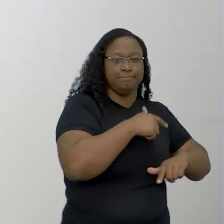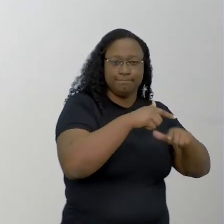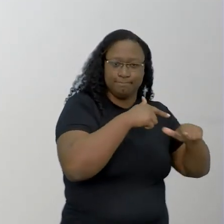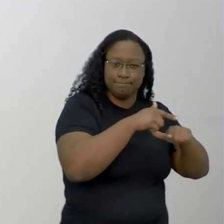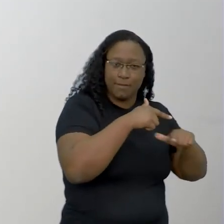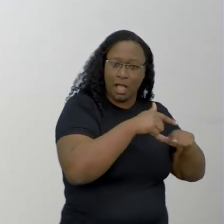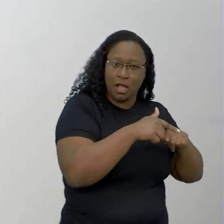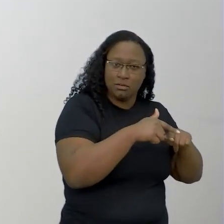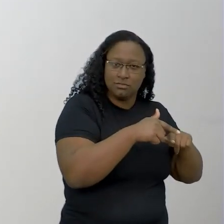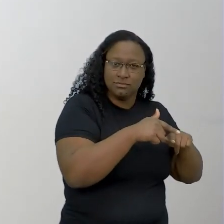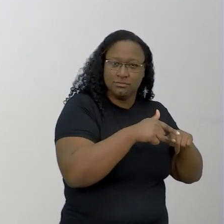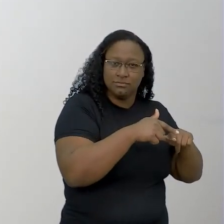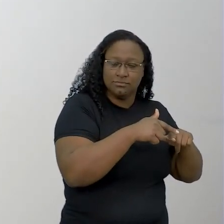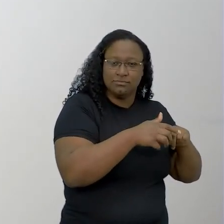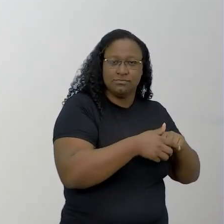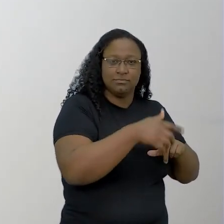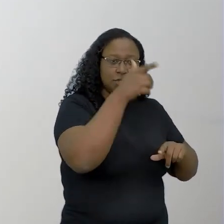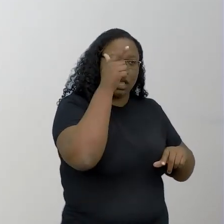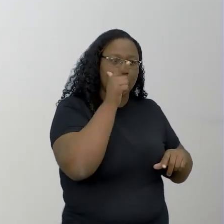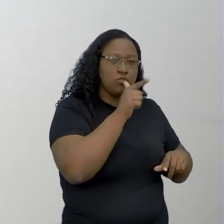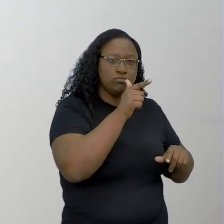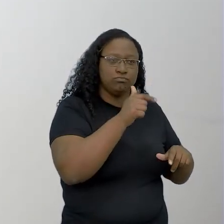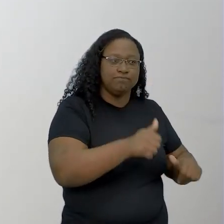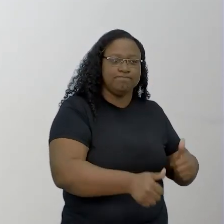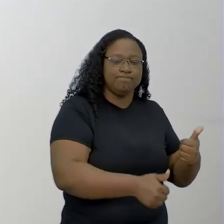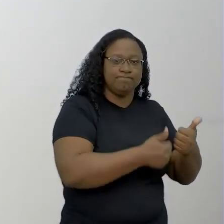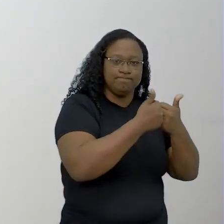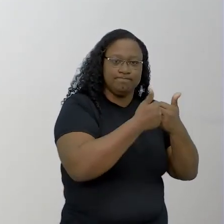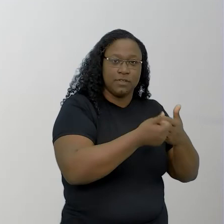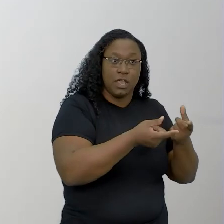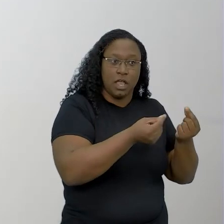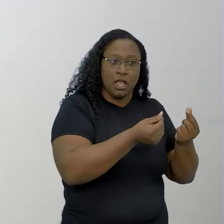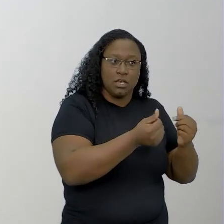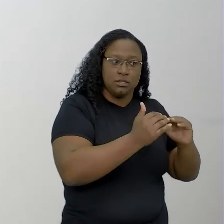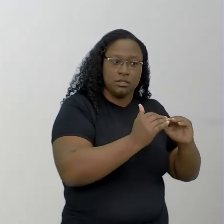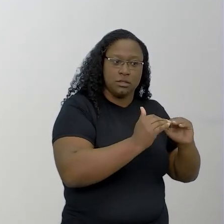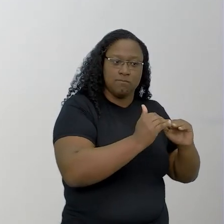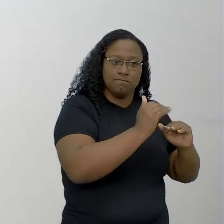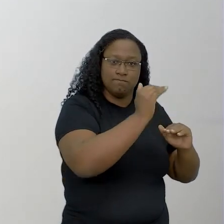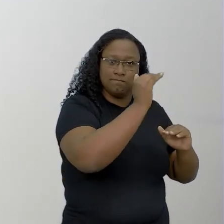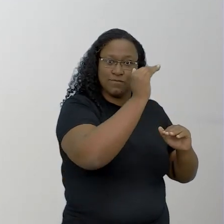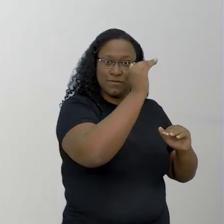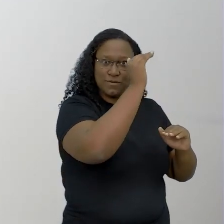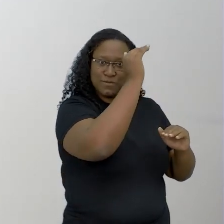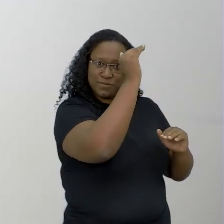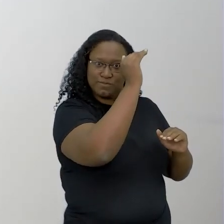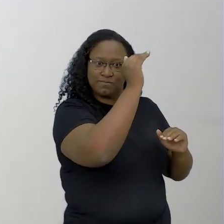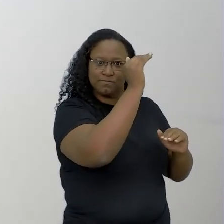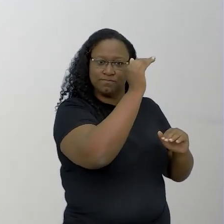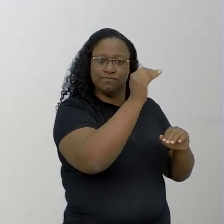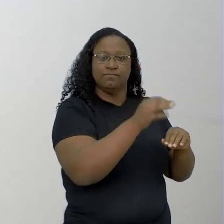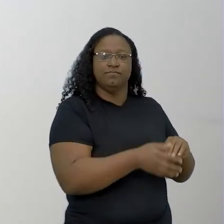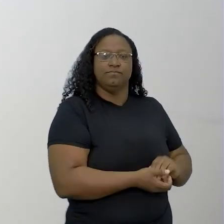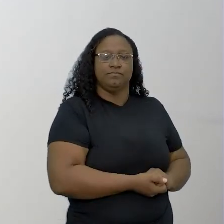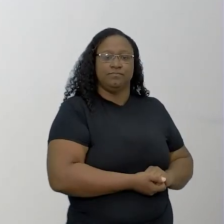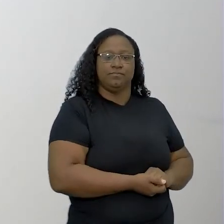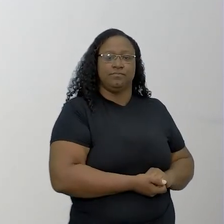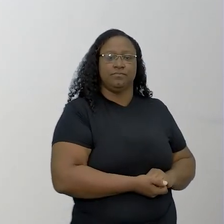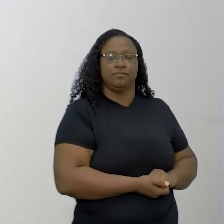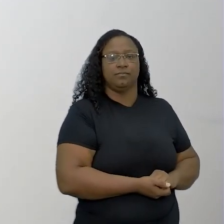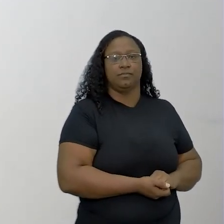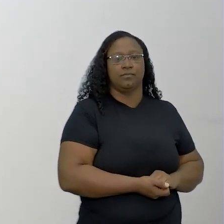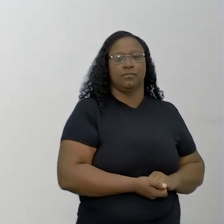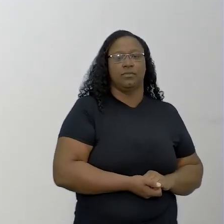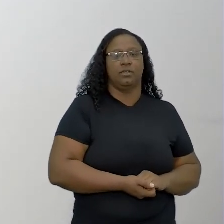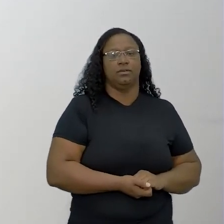vai garantir a mesma renda ou até aumentar essa renda ao qual eles terão